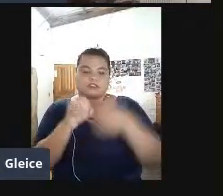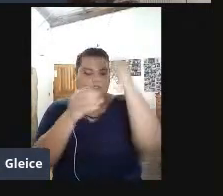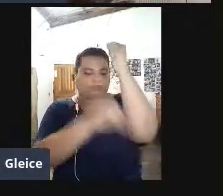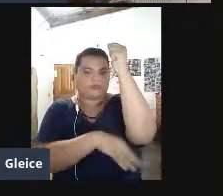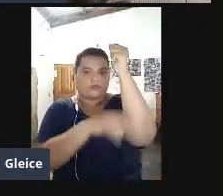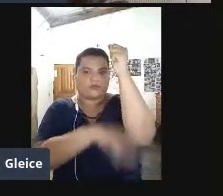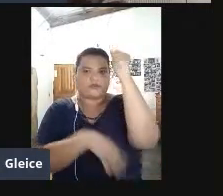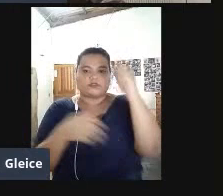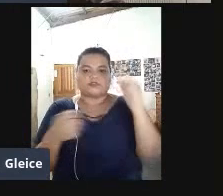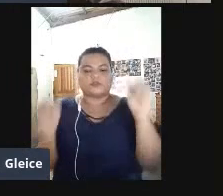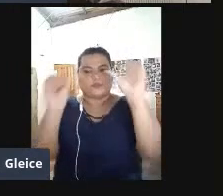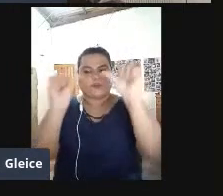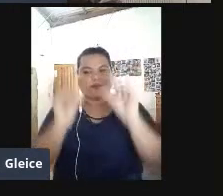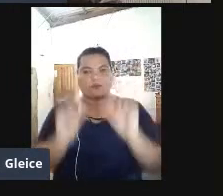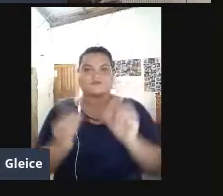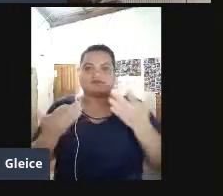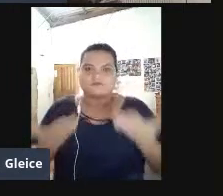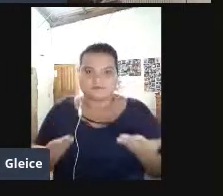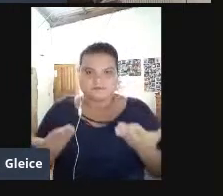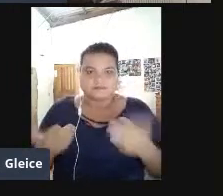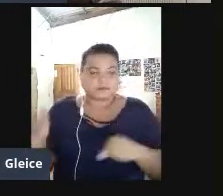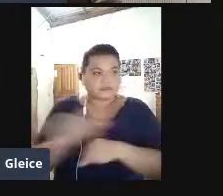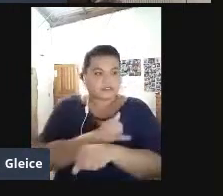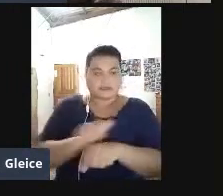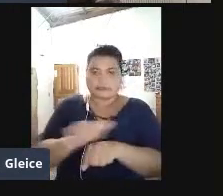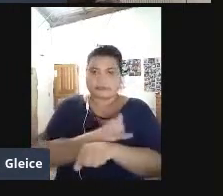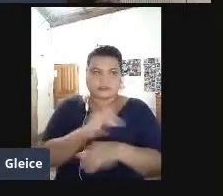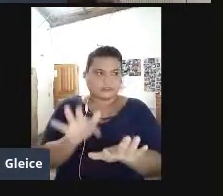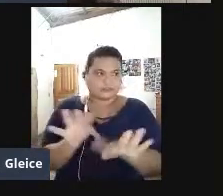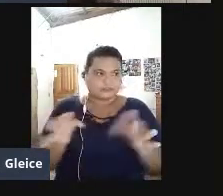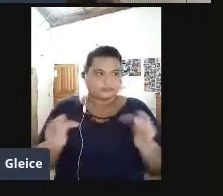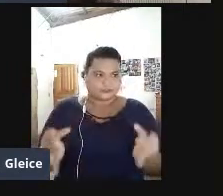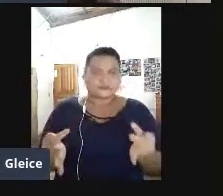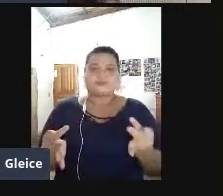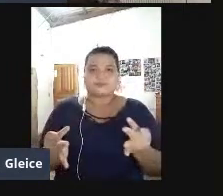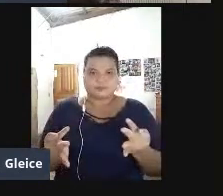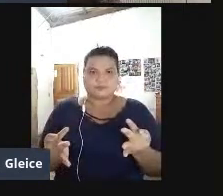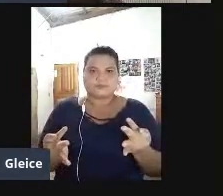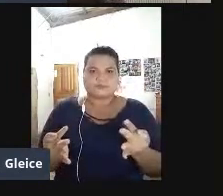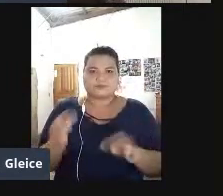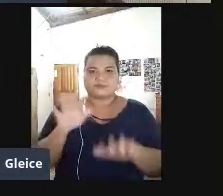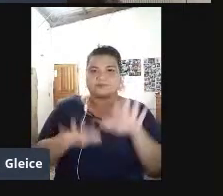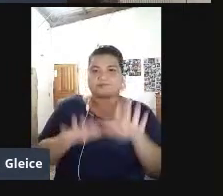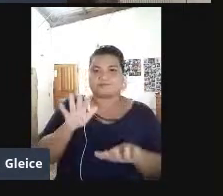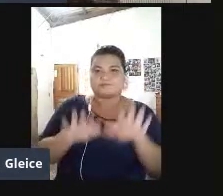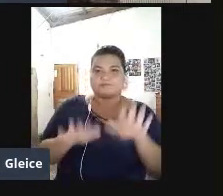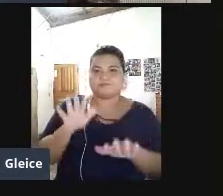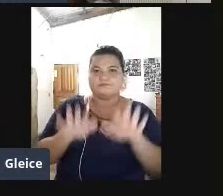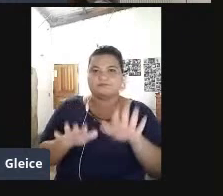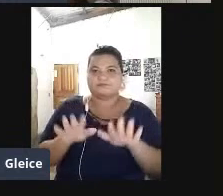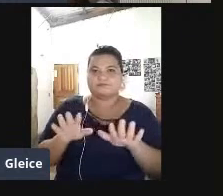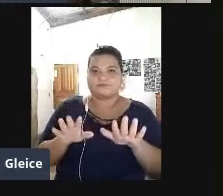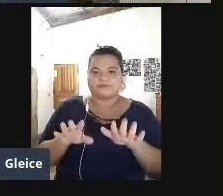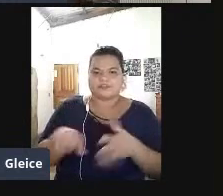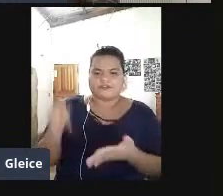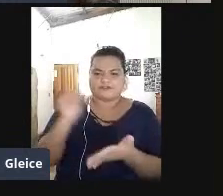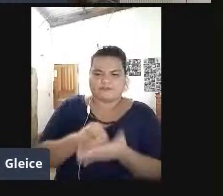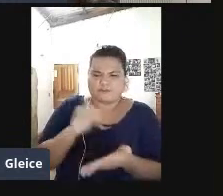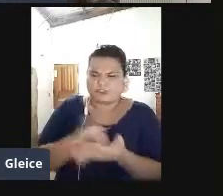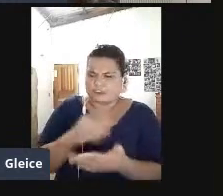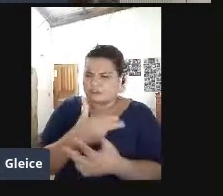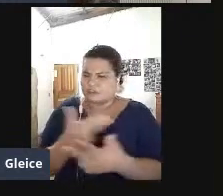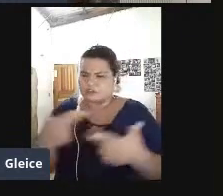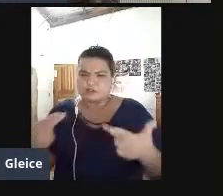diarreia medicamentosa? Com estratégias simples. Muitas das vezes, a gente não tem todos os materiais ou ingredientes